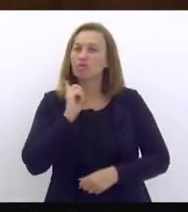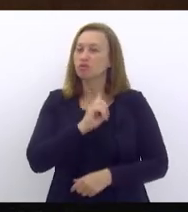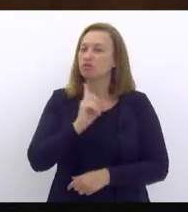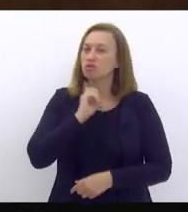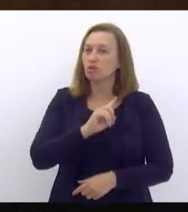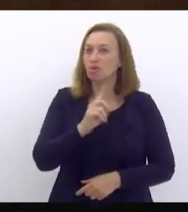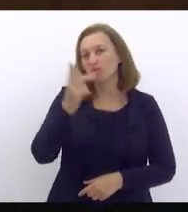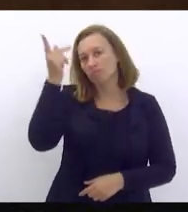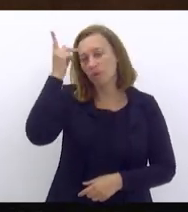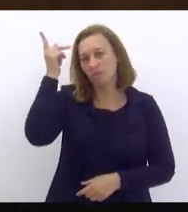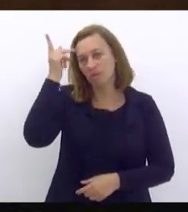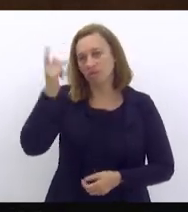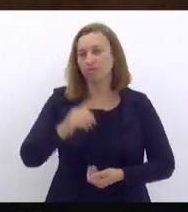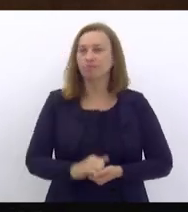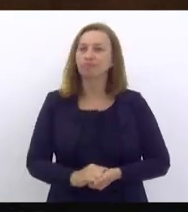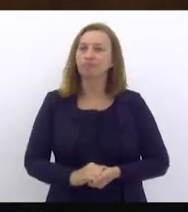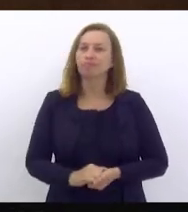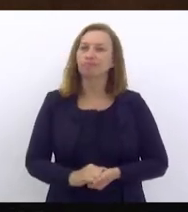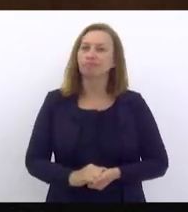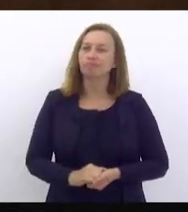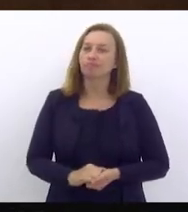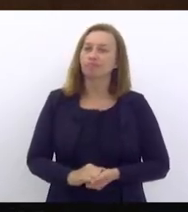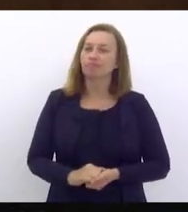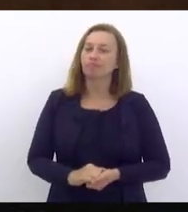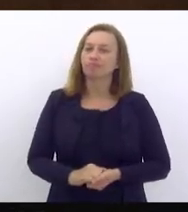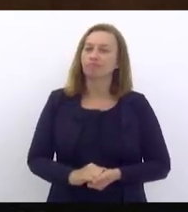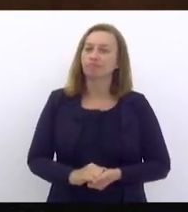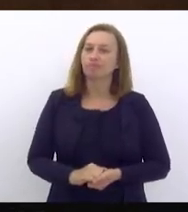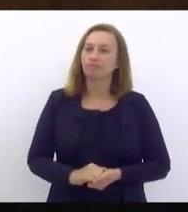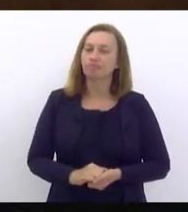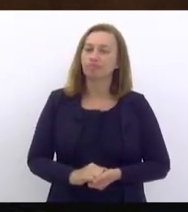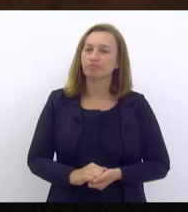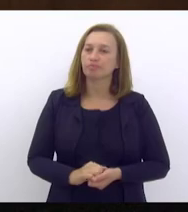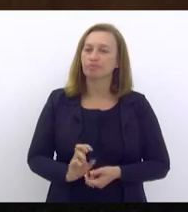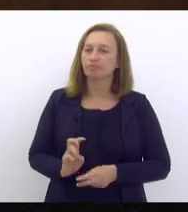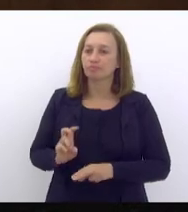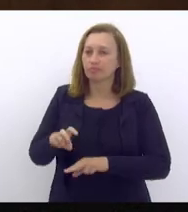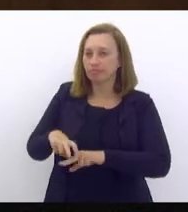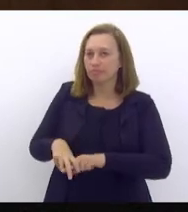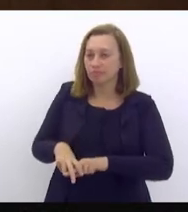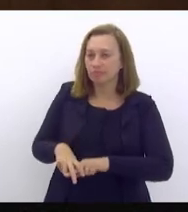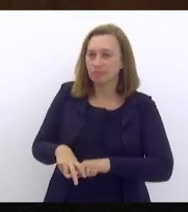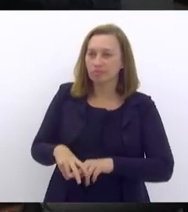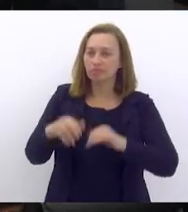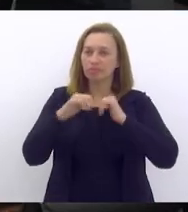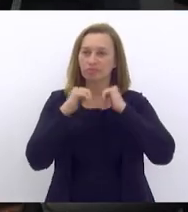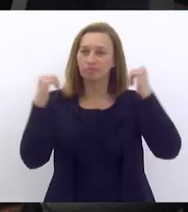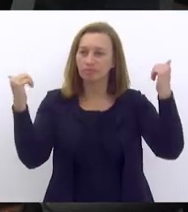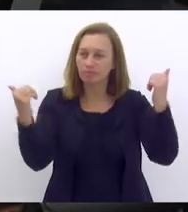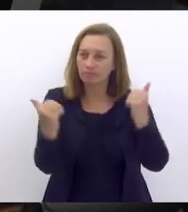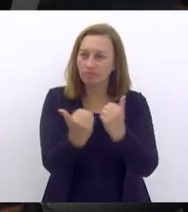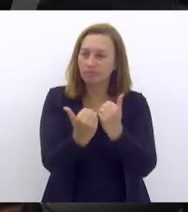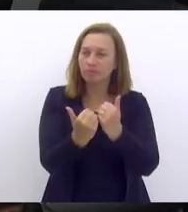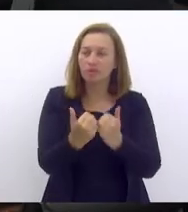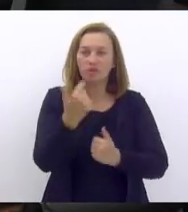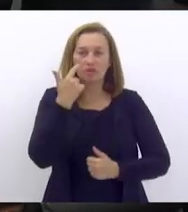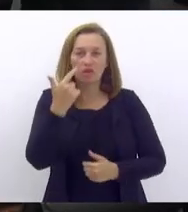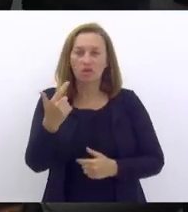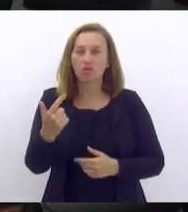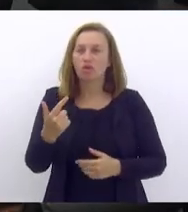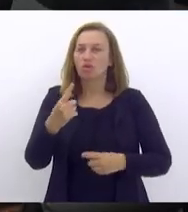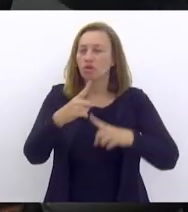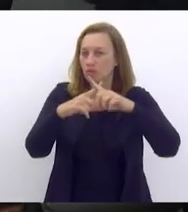ingresso para uma cadeira cativa no Maracanã e assistir ao jogo